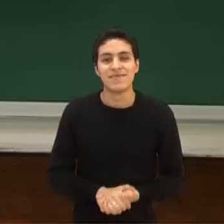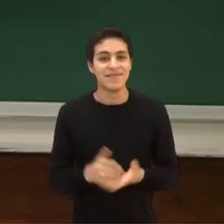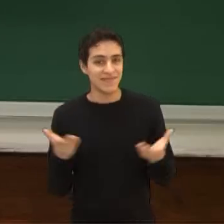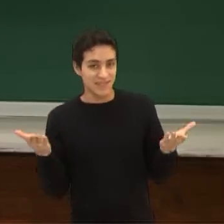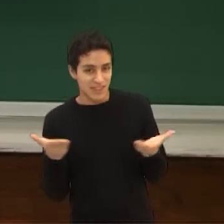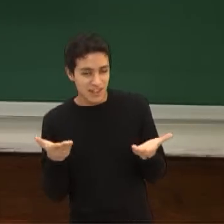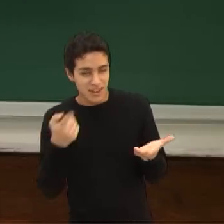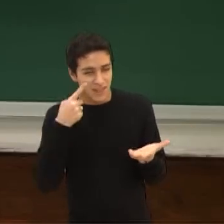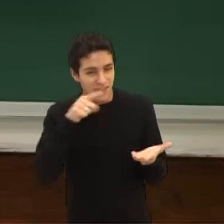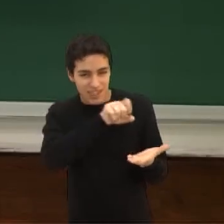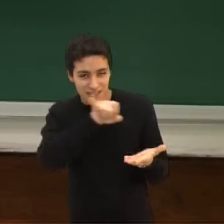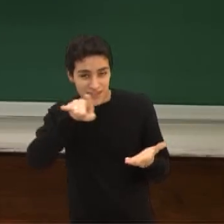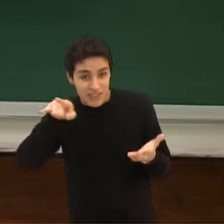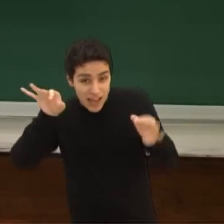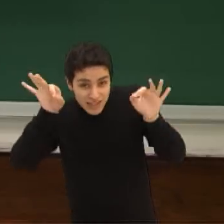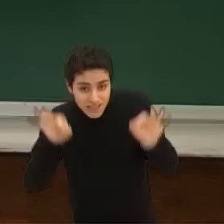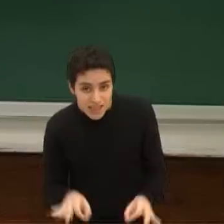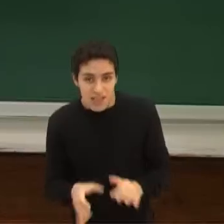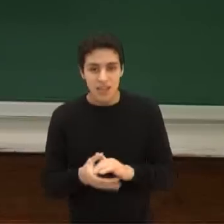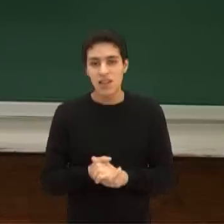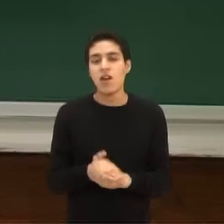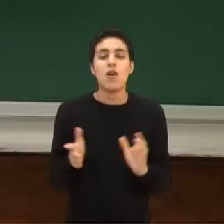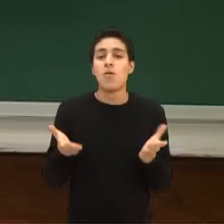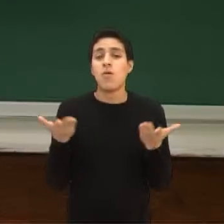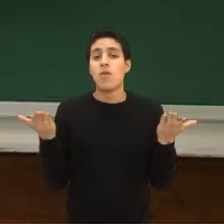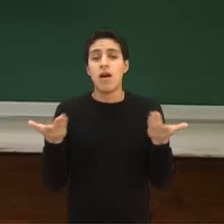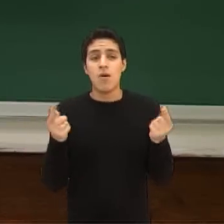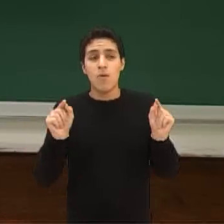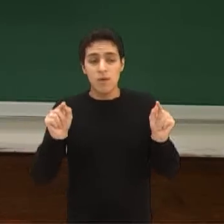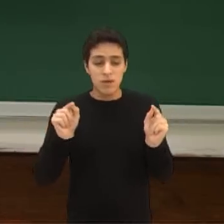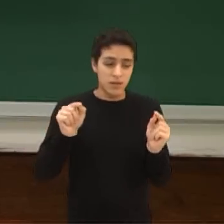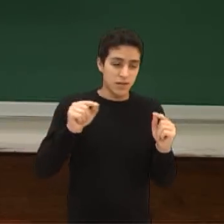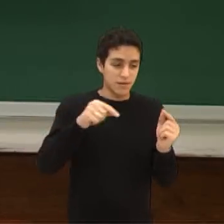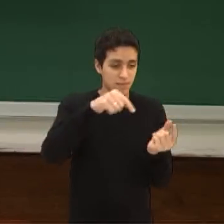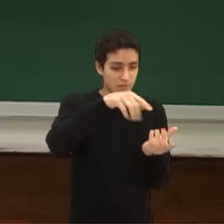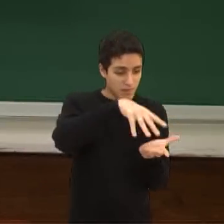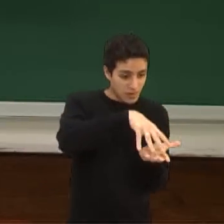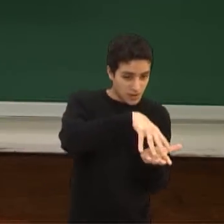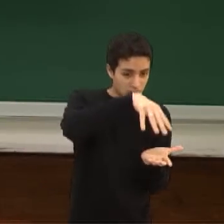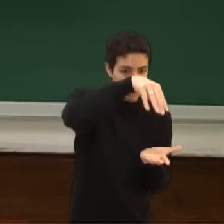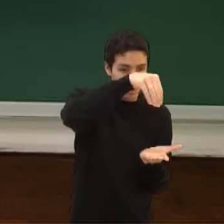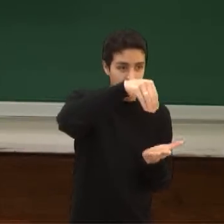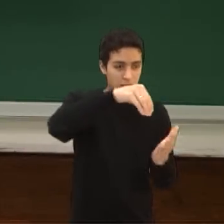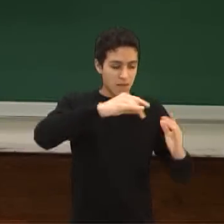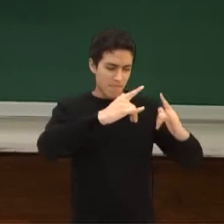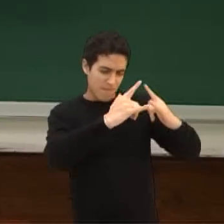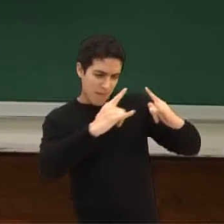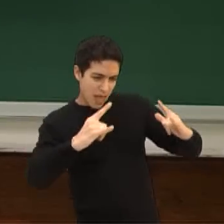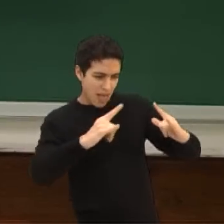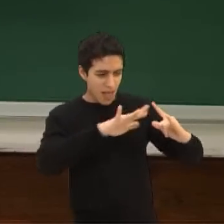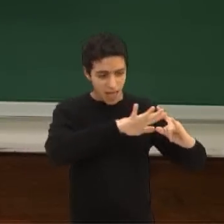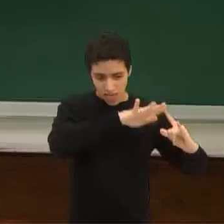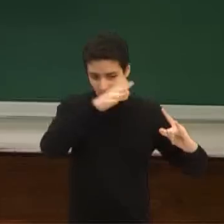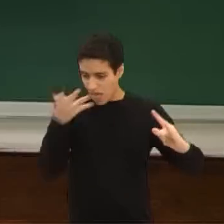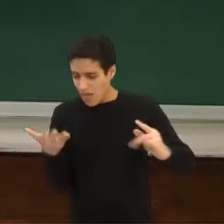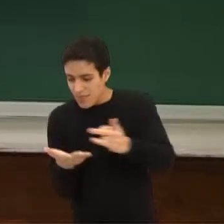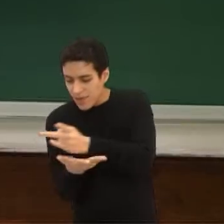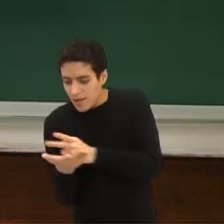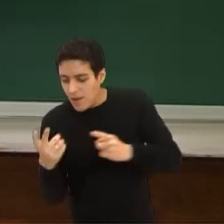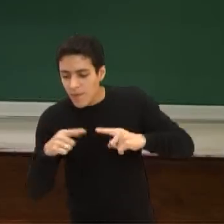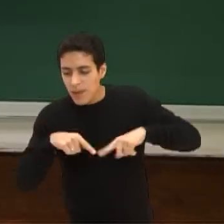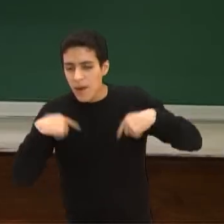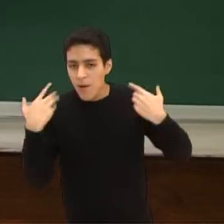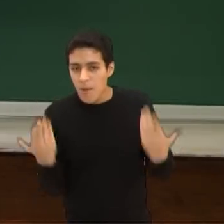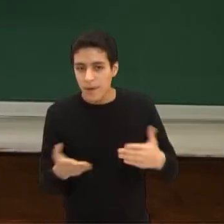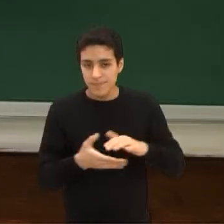vamos ver se vocês acertaram. Qual é a planificação desta pirâmide? O que a prof falou para vocês, meus queridos?